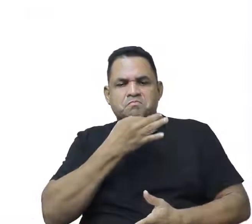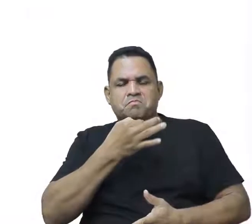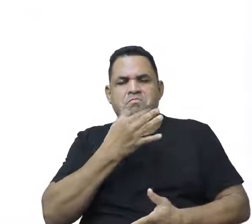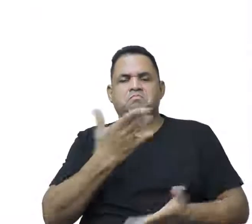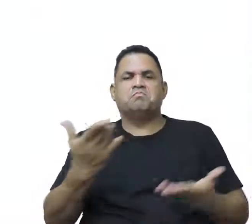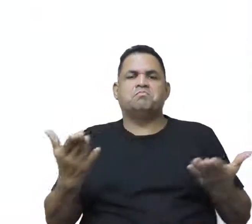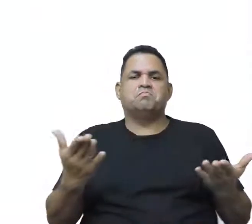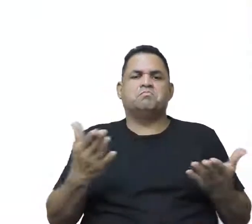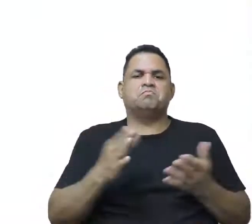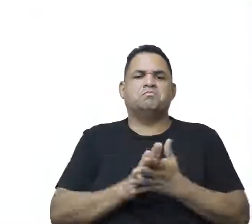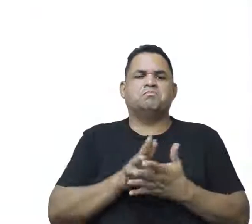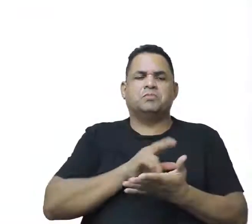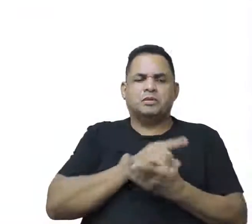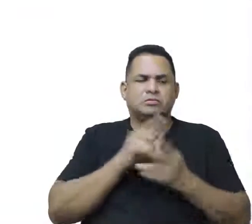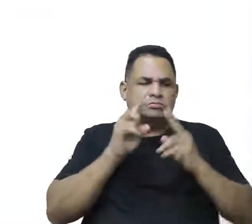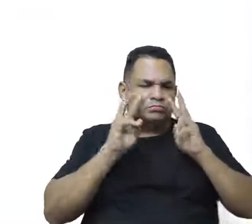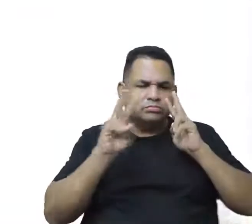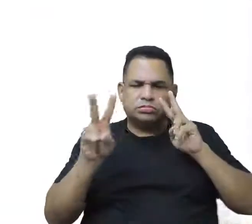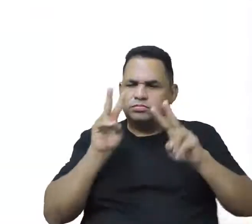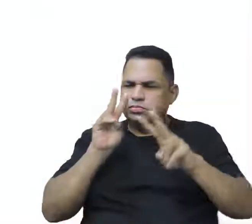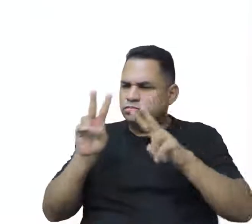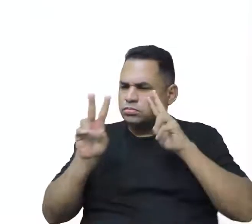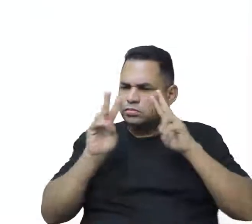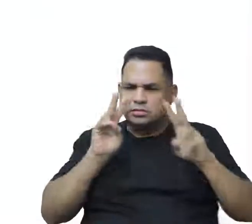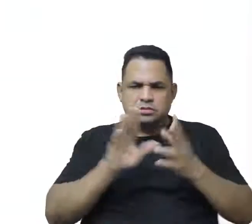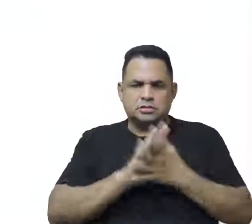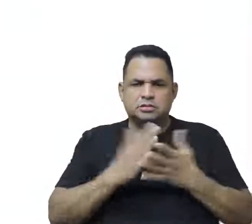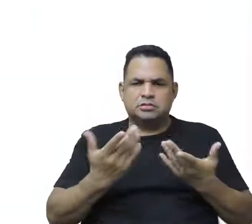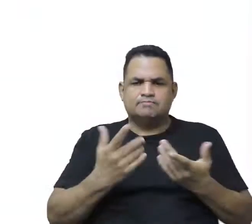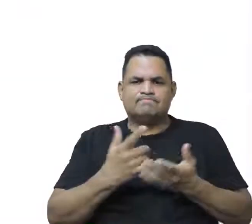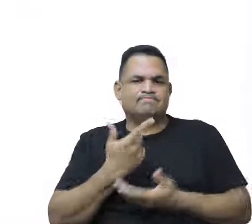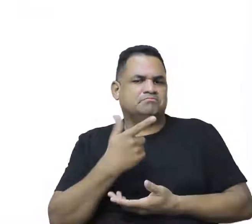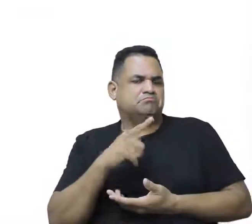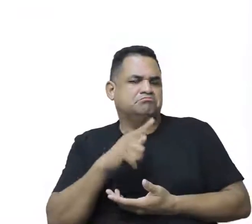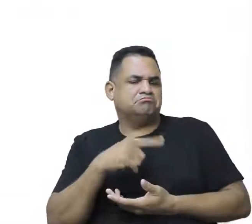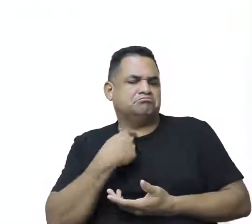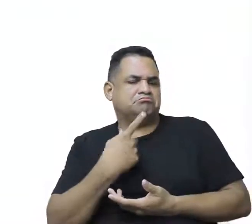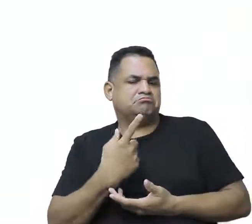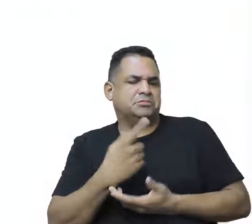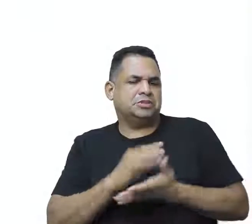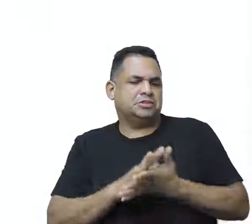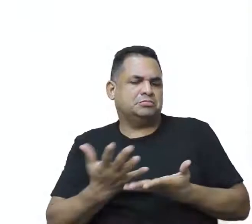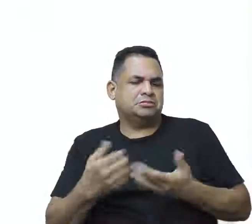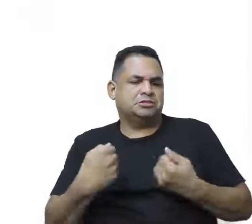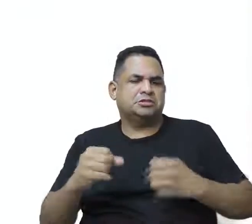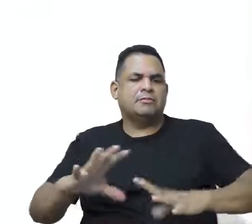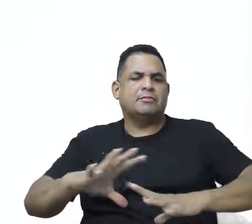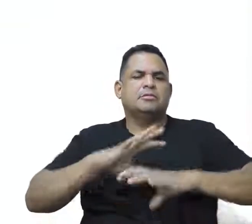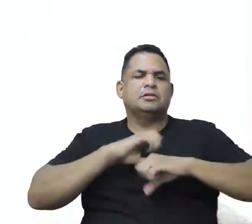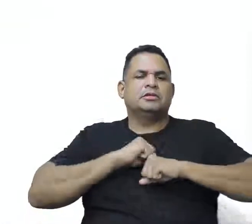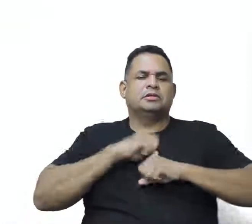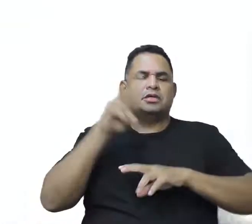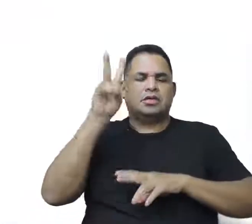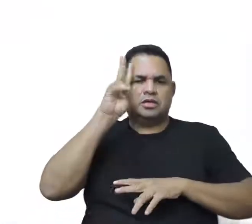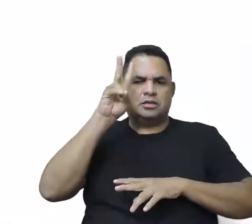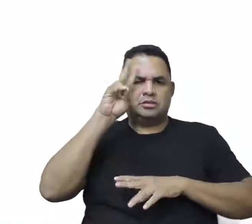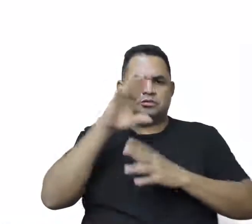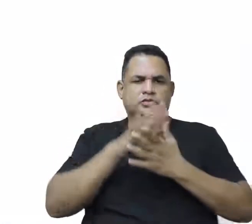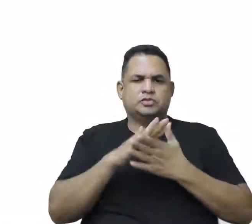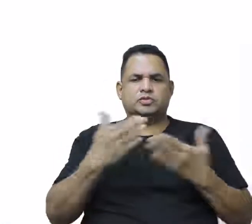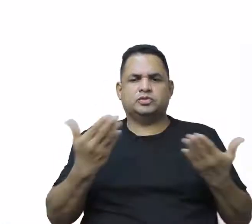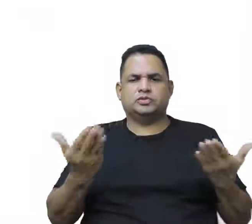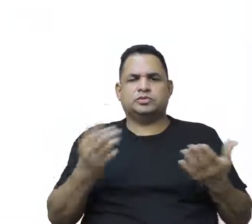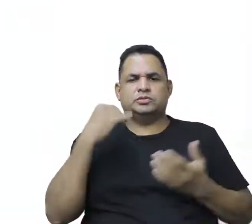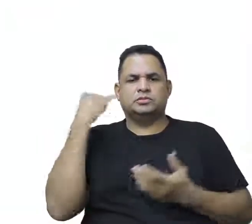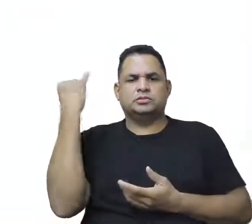um olhar por vários ângulos, sem se apropriar da história. A história é uma